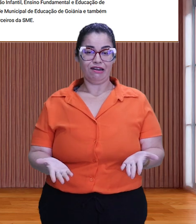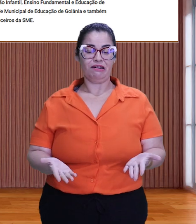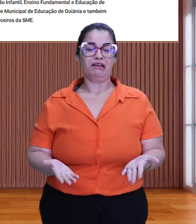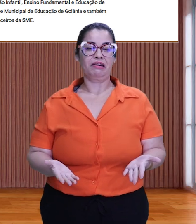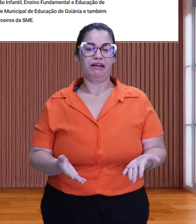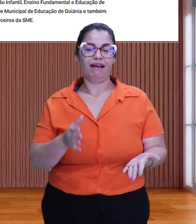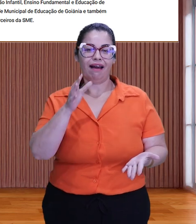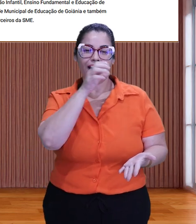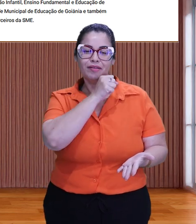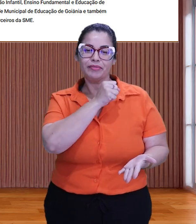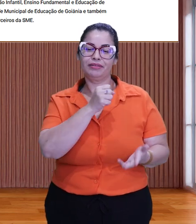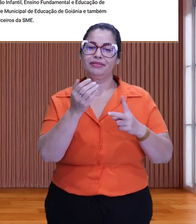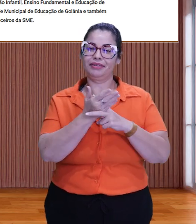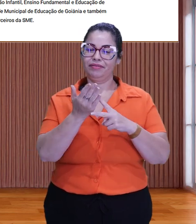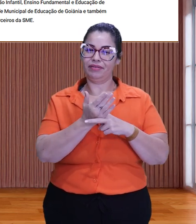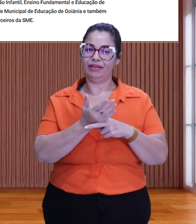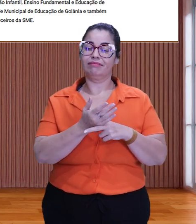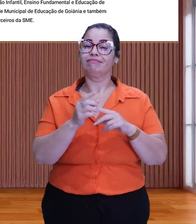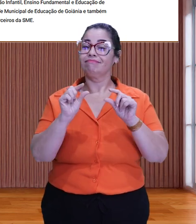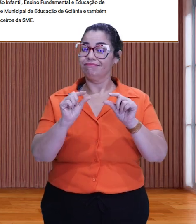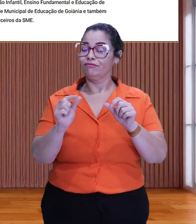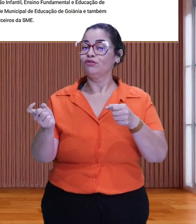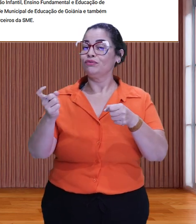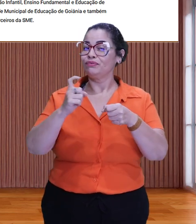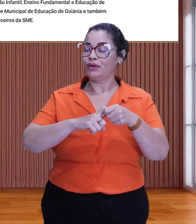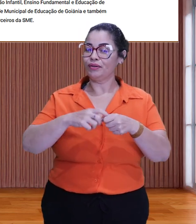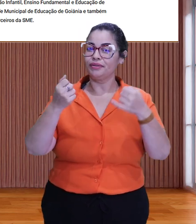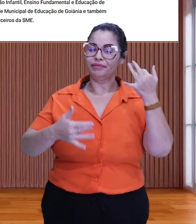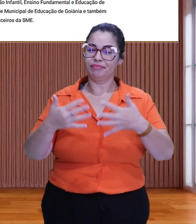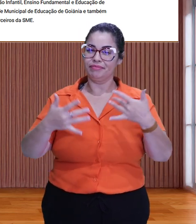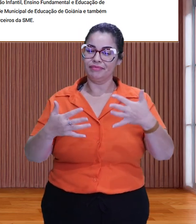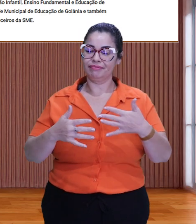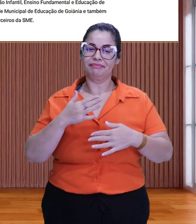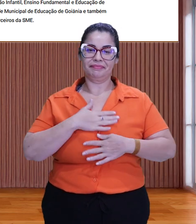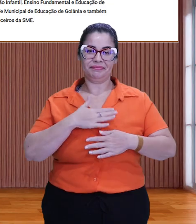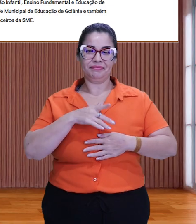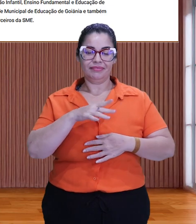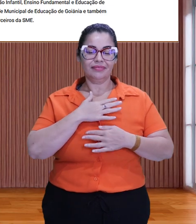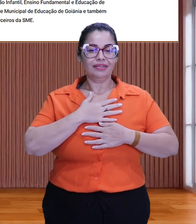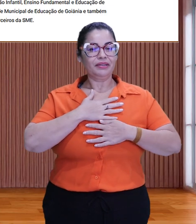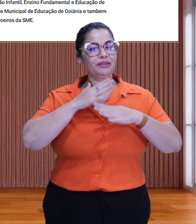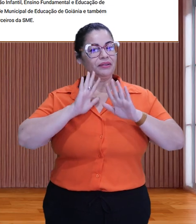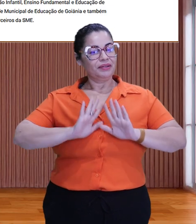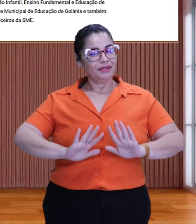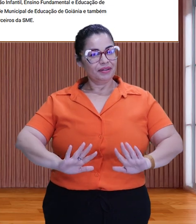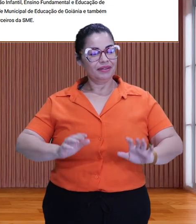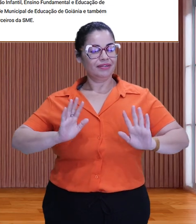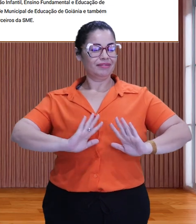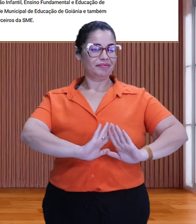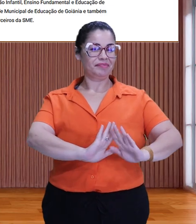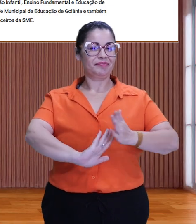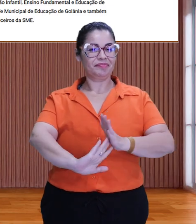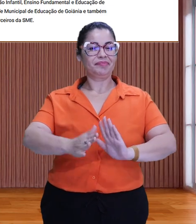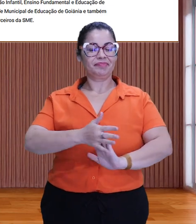Agora vamos fazer um pequeno intervalo, mas daqui um pouquinho estaremos de volta. Enquanto isso, respira,